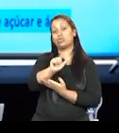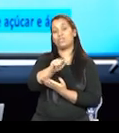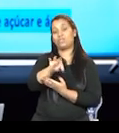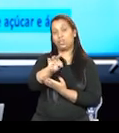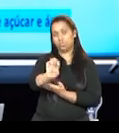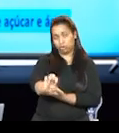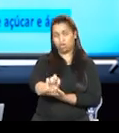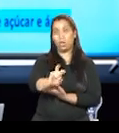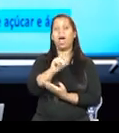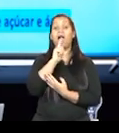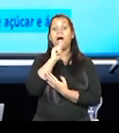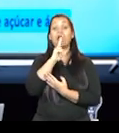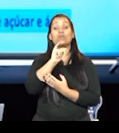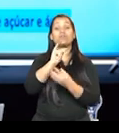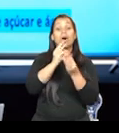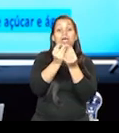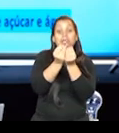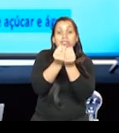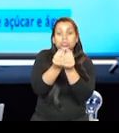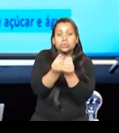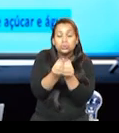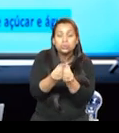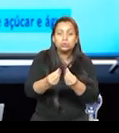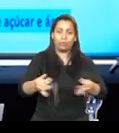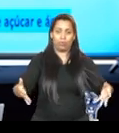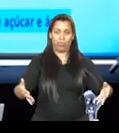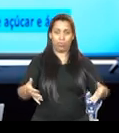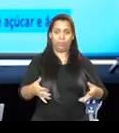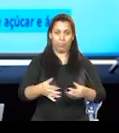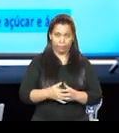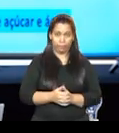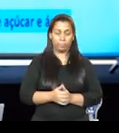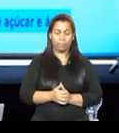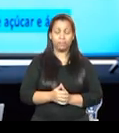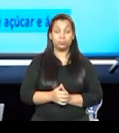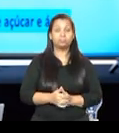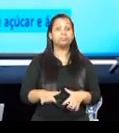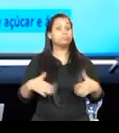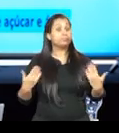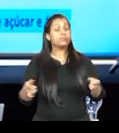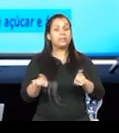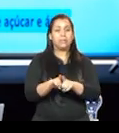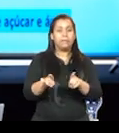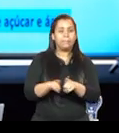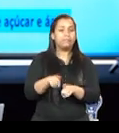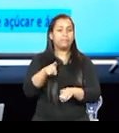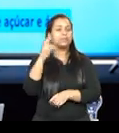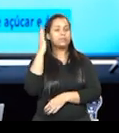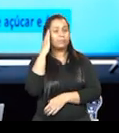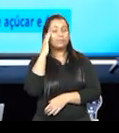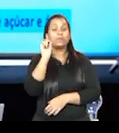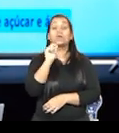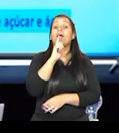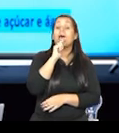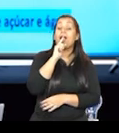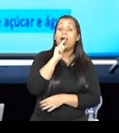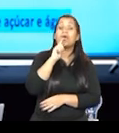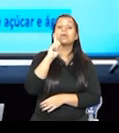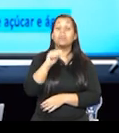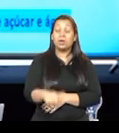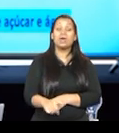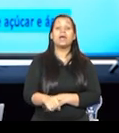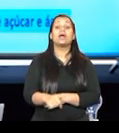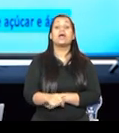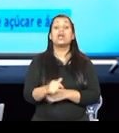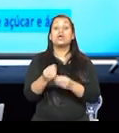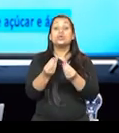vai dissolver aquele açúcar que é o soluto. Além disso, vocês sabiam que a água é considerada o